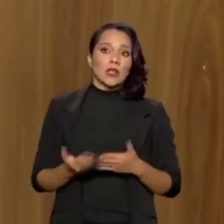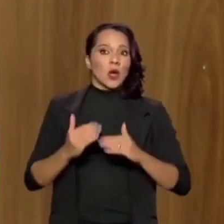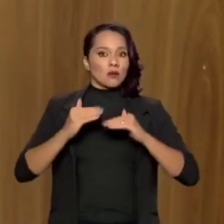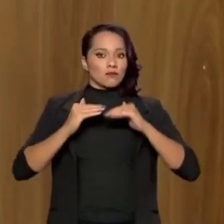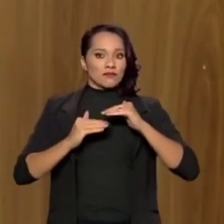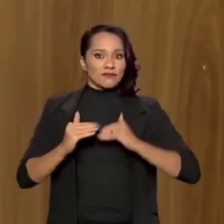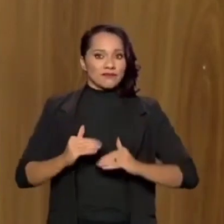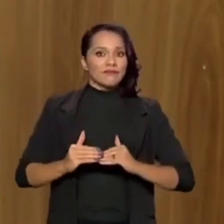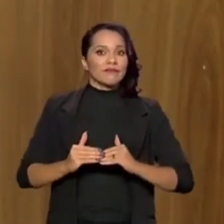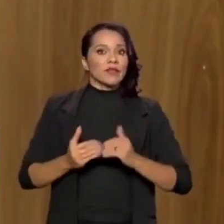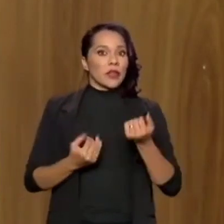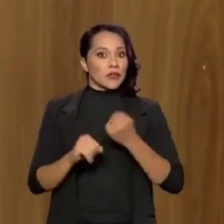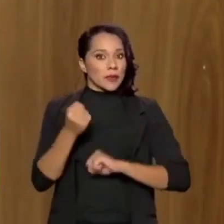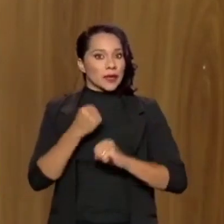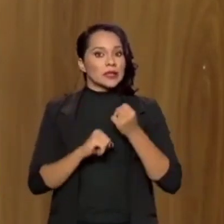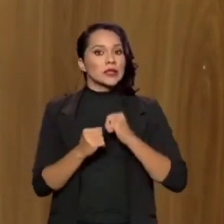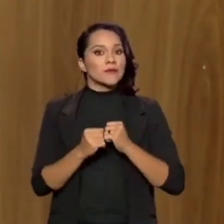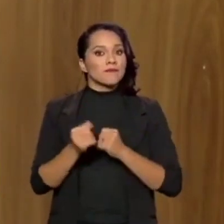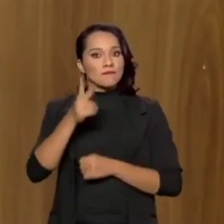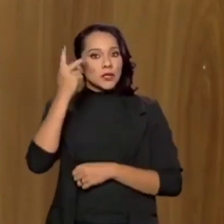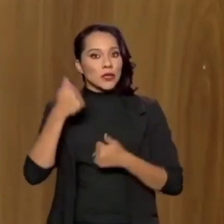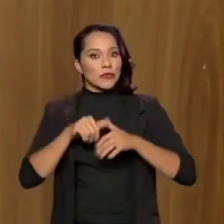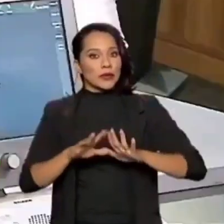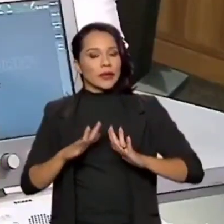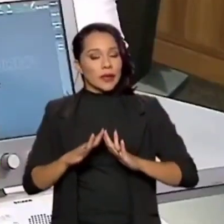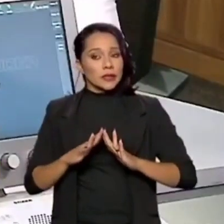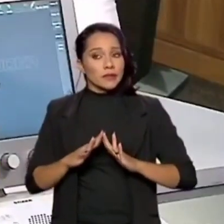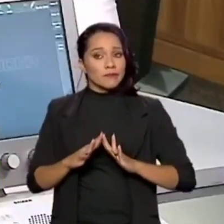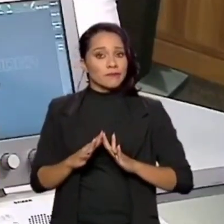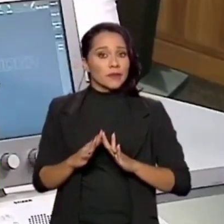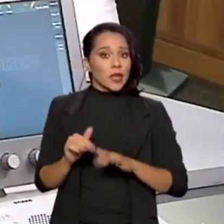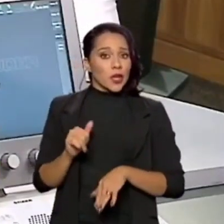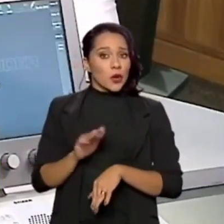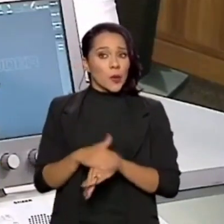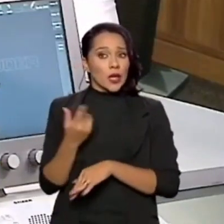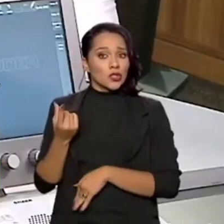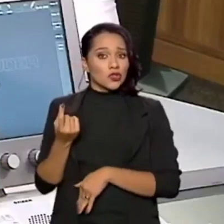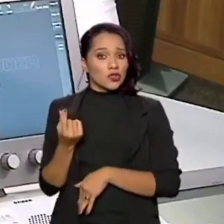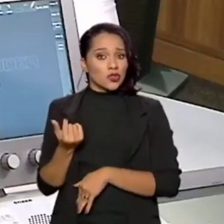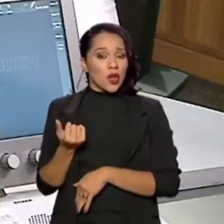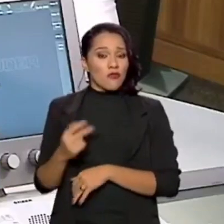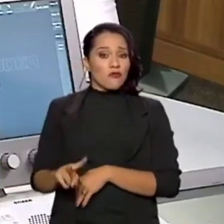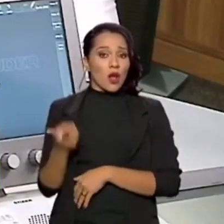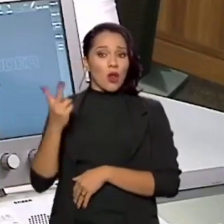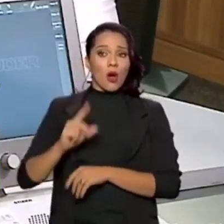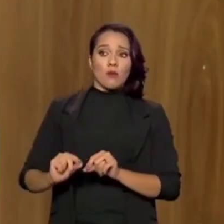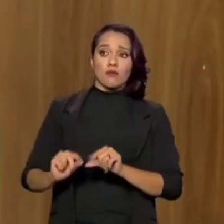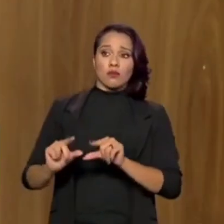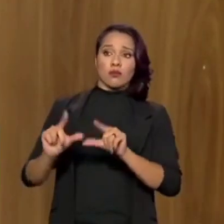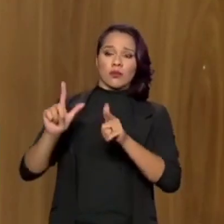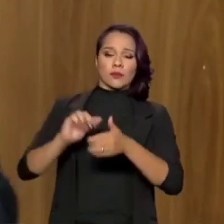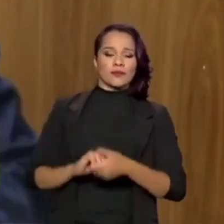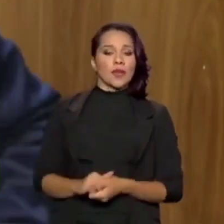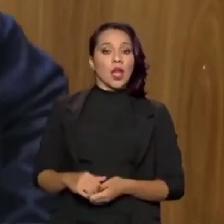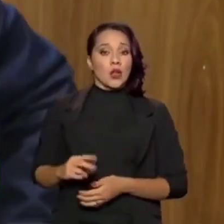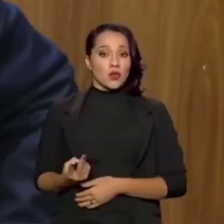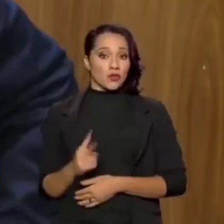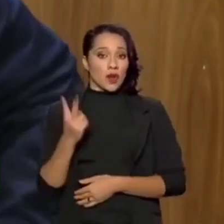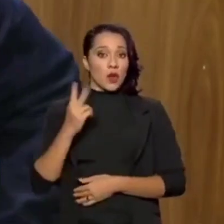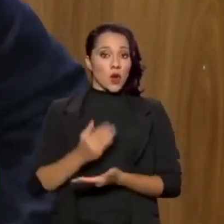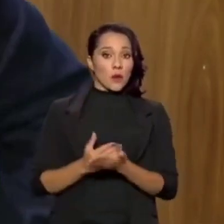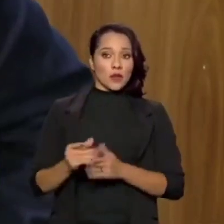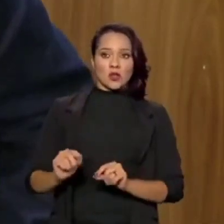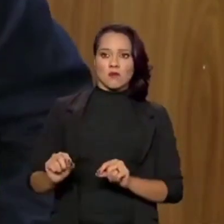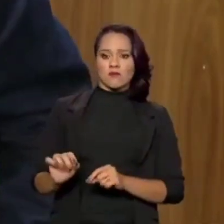retração na produção, as pessoas em casa, e ao mesmo tempo com mais recursos, os preços começaram a subir. Quando os preços começam a